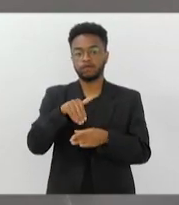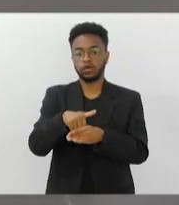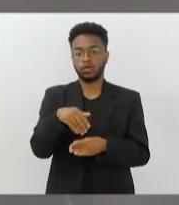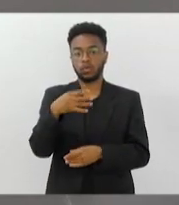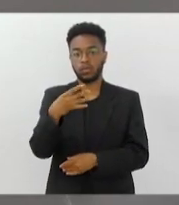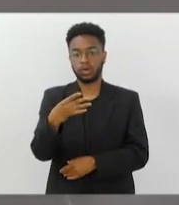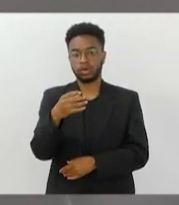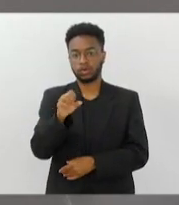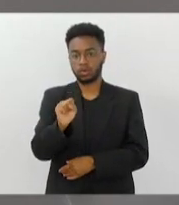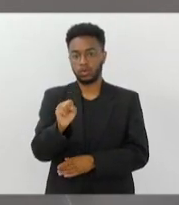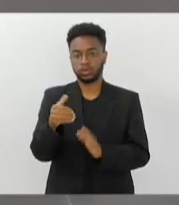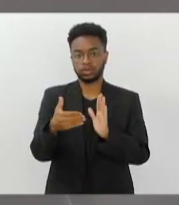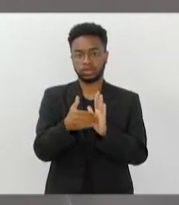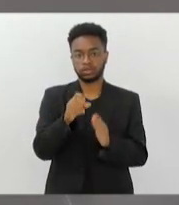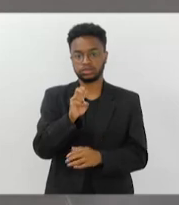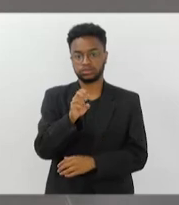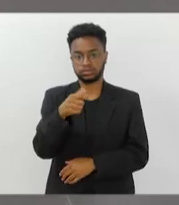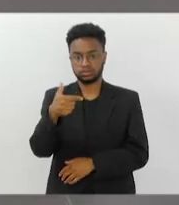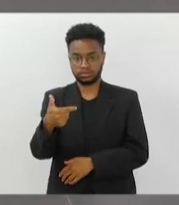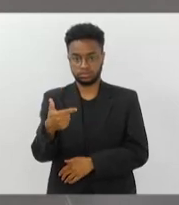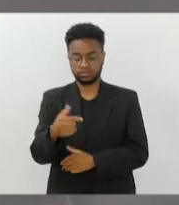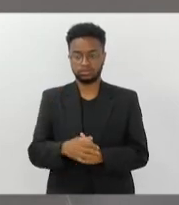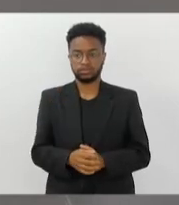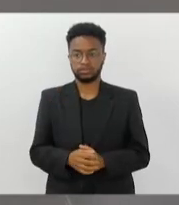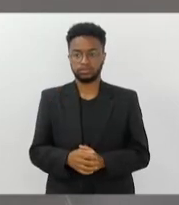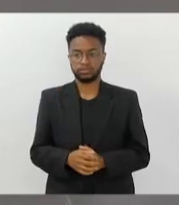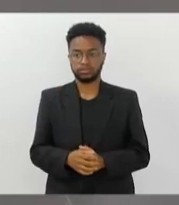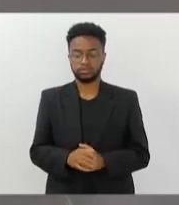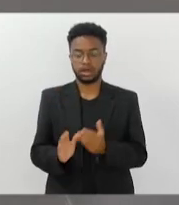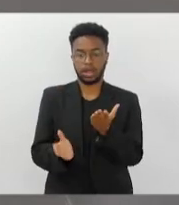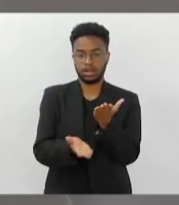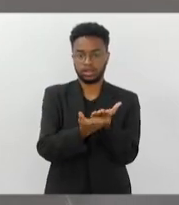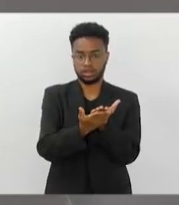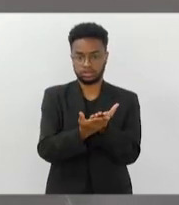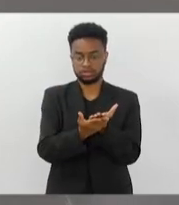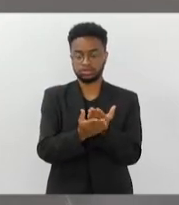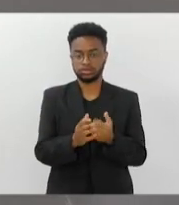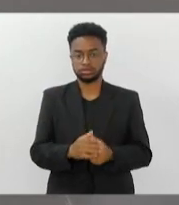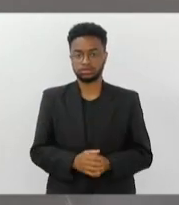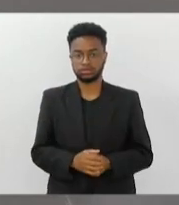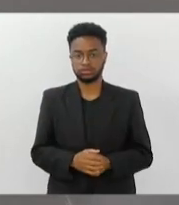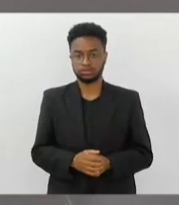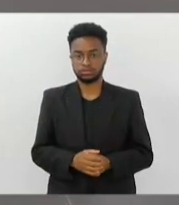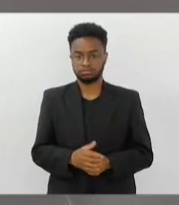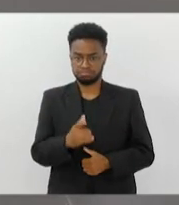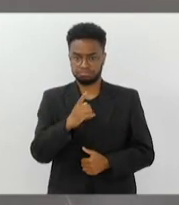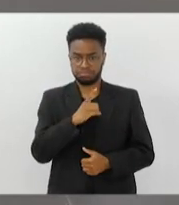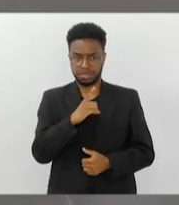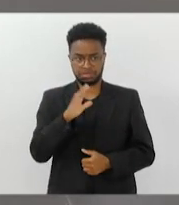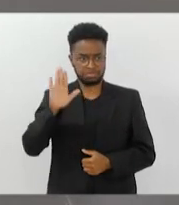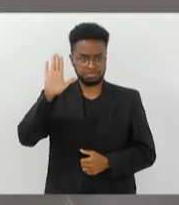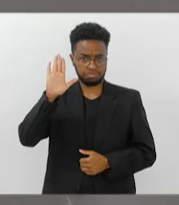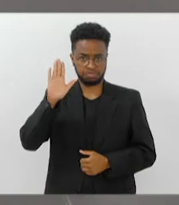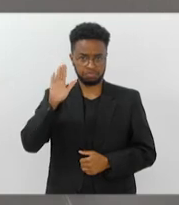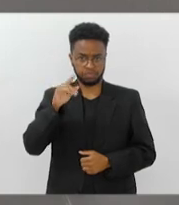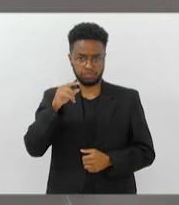48 ao 52. Pela anexação, alguém tem uma questão a levantar?